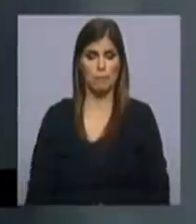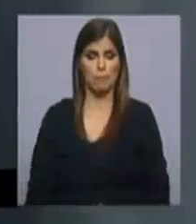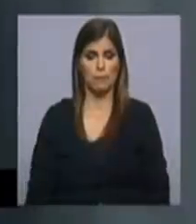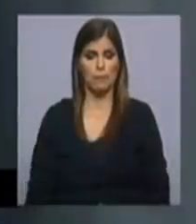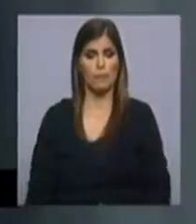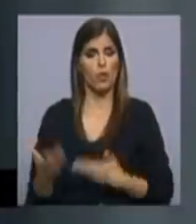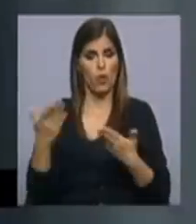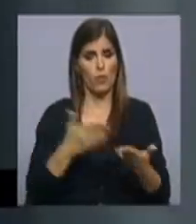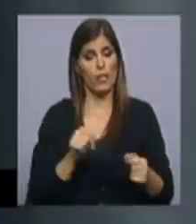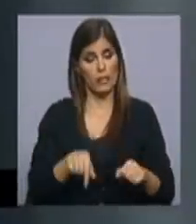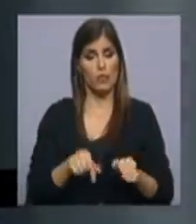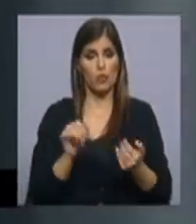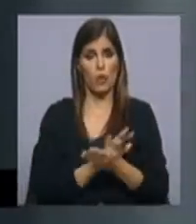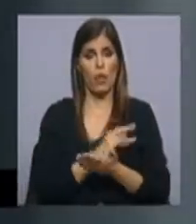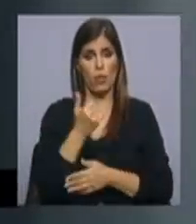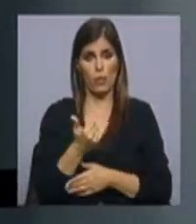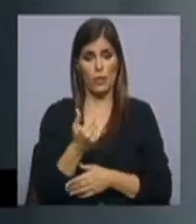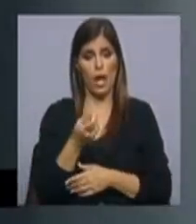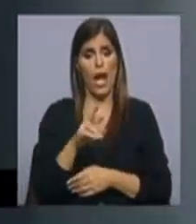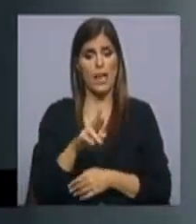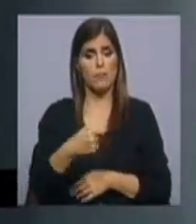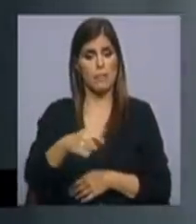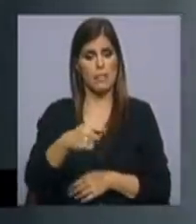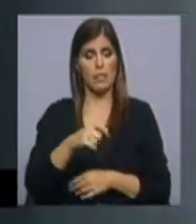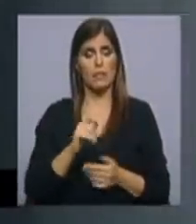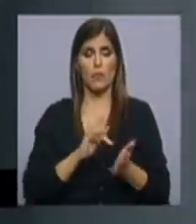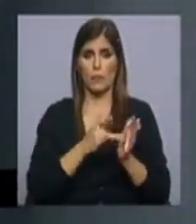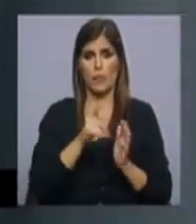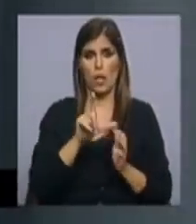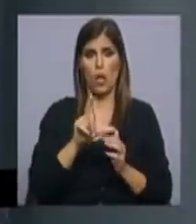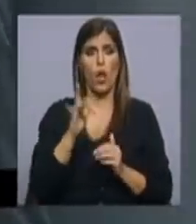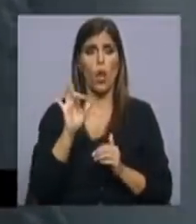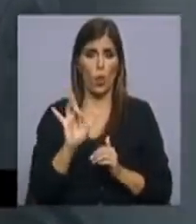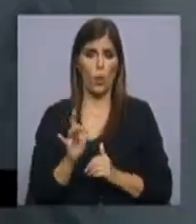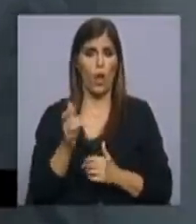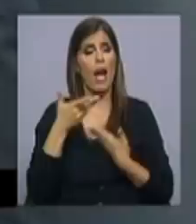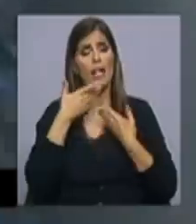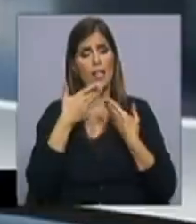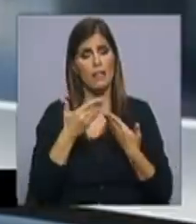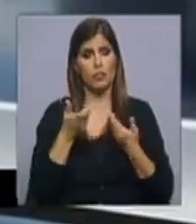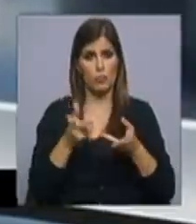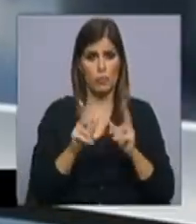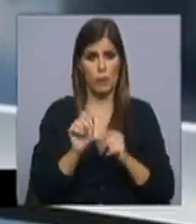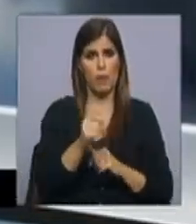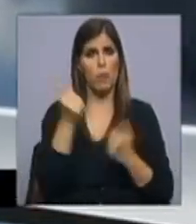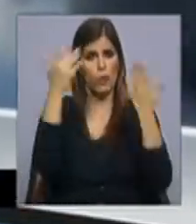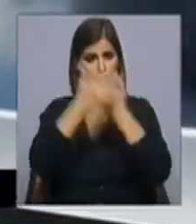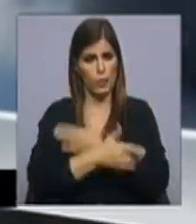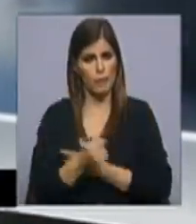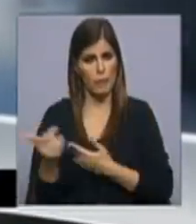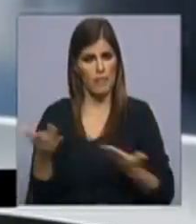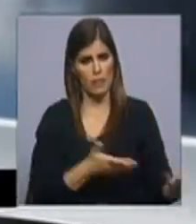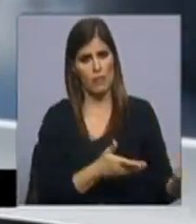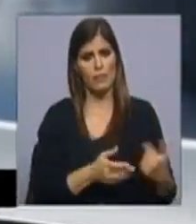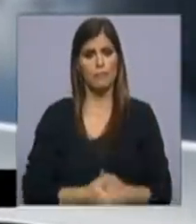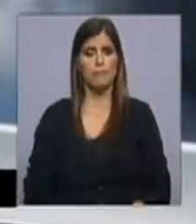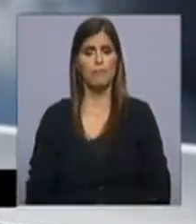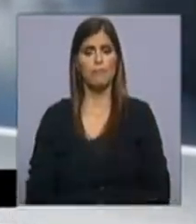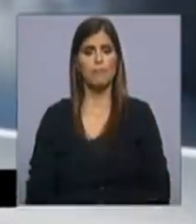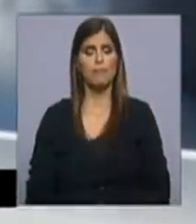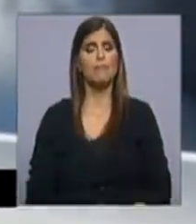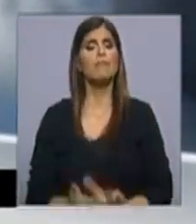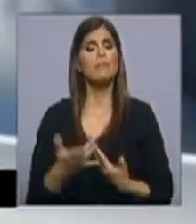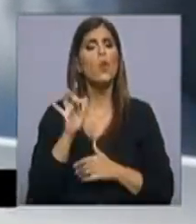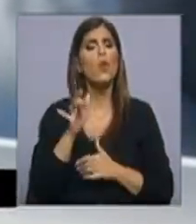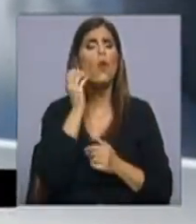É meu convidado neste Jornal 2, o ex-presidente do Brasil, Lula da Silva, a quem agradeço a disponibilidade. Boa noite, bem-vindo. Lula da Silva, como é que